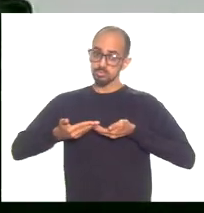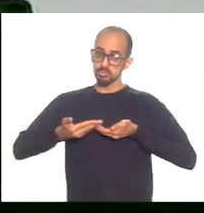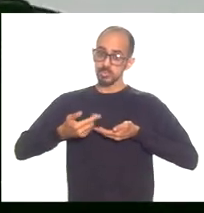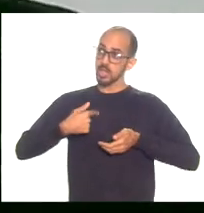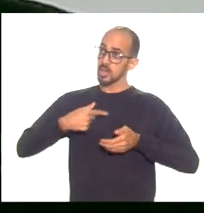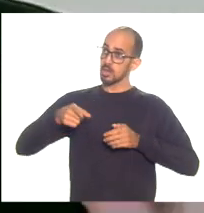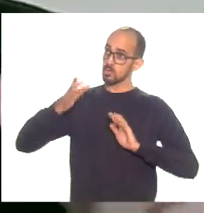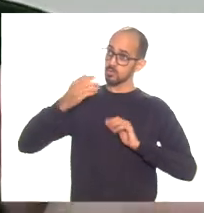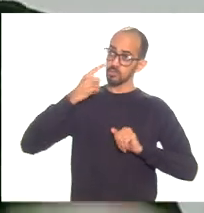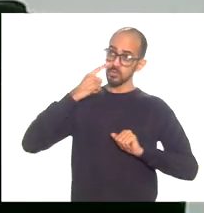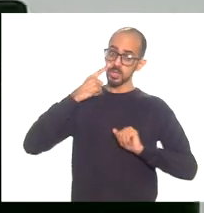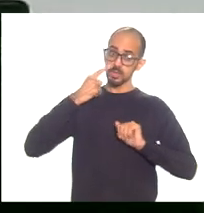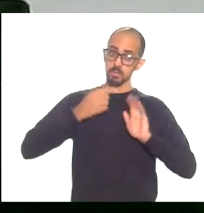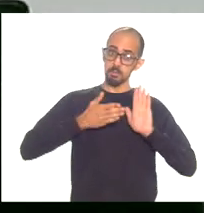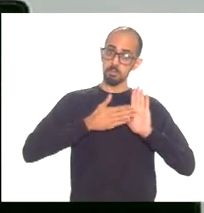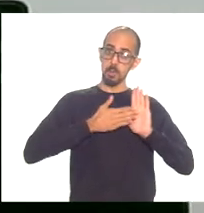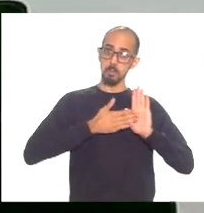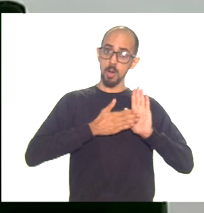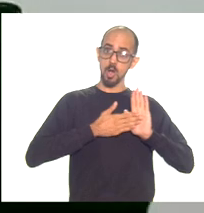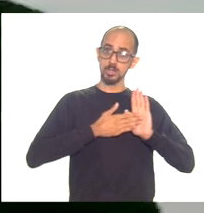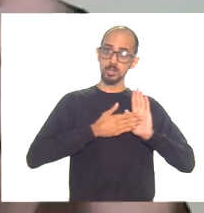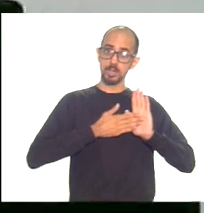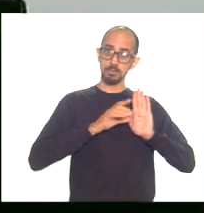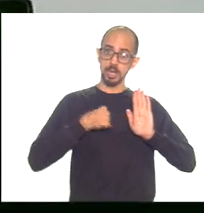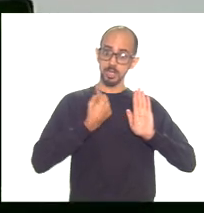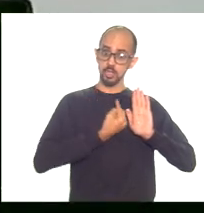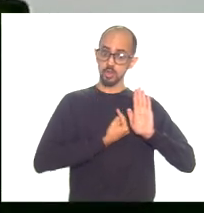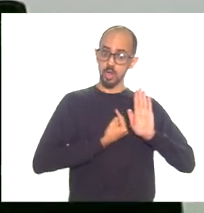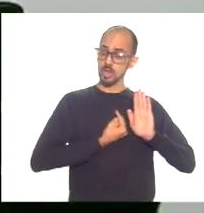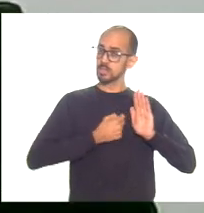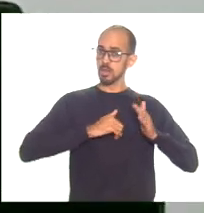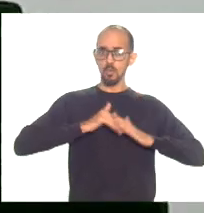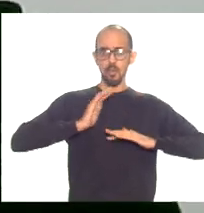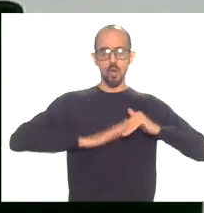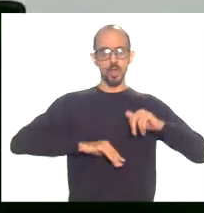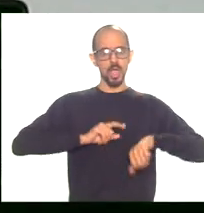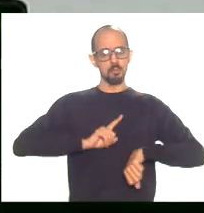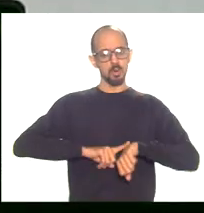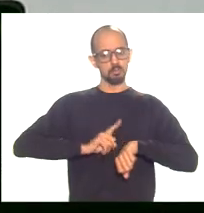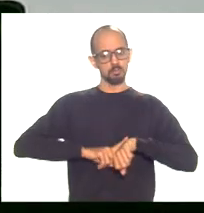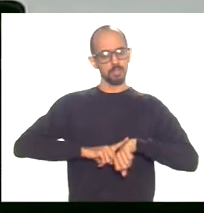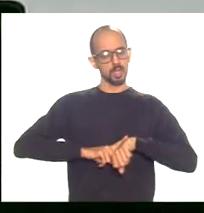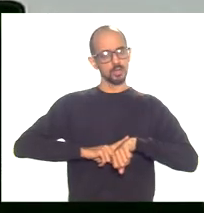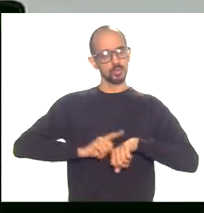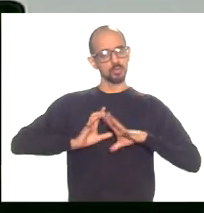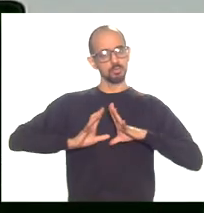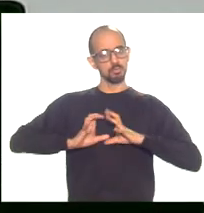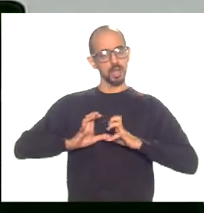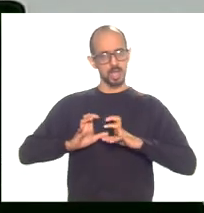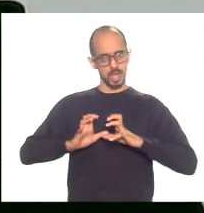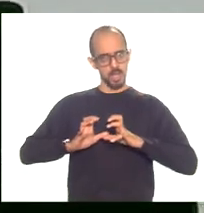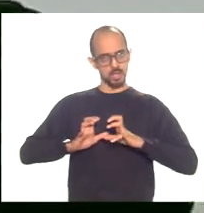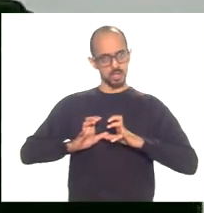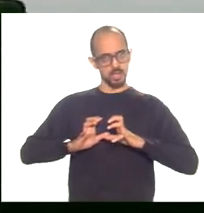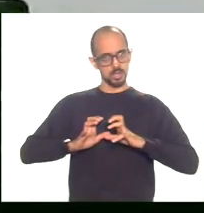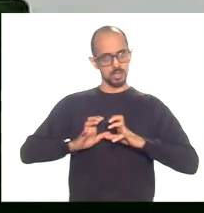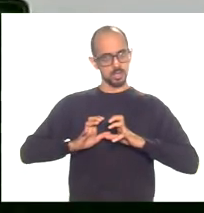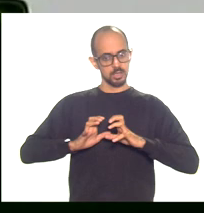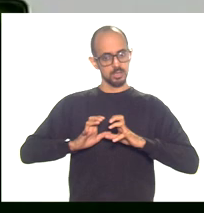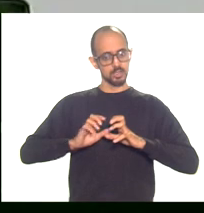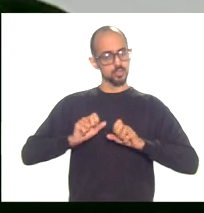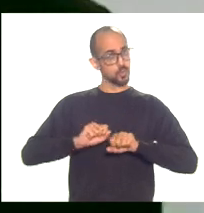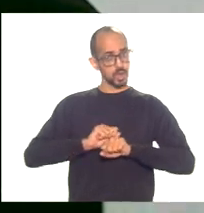propondo um encaminhamento para que nós, em nenhum momento, tivéssemos nenhum tipo de desavença. Isso foi